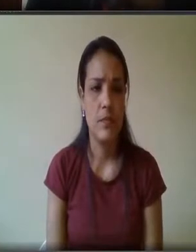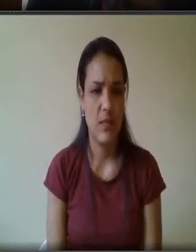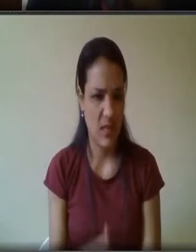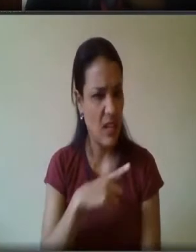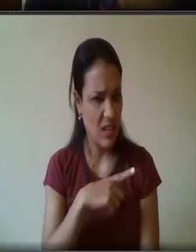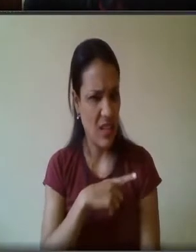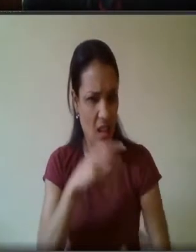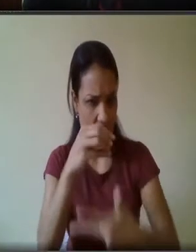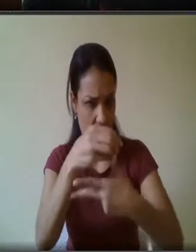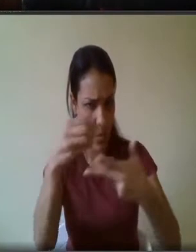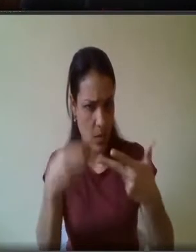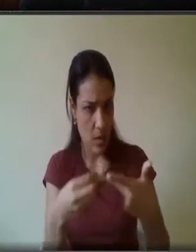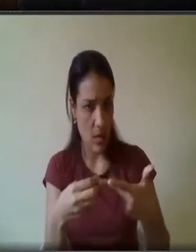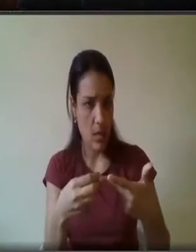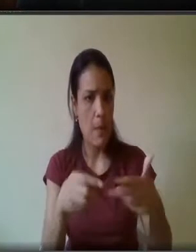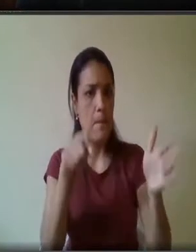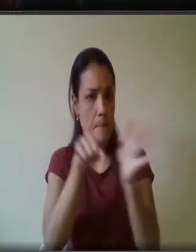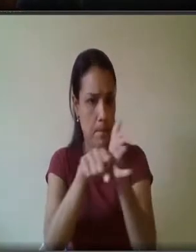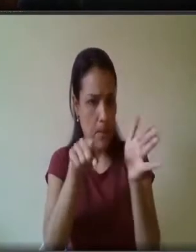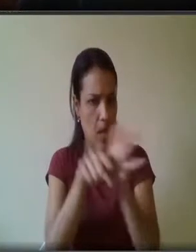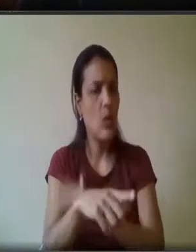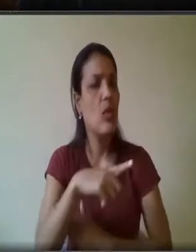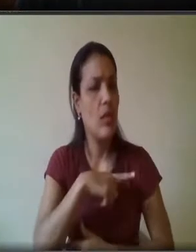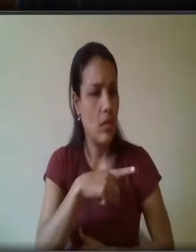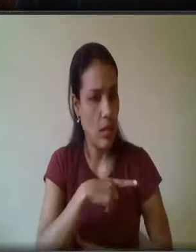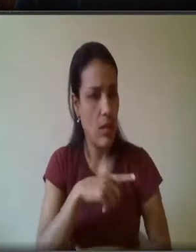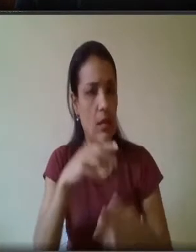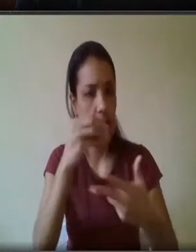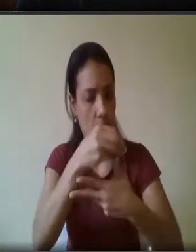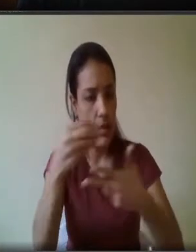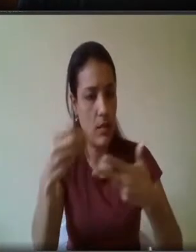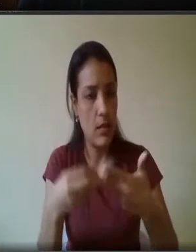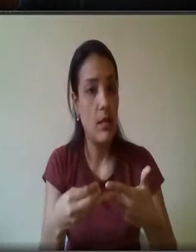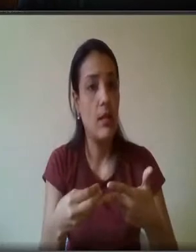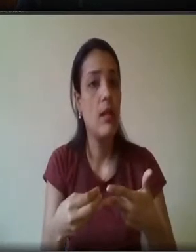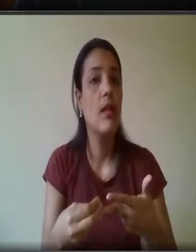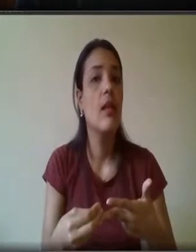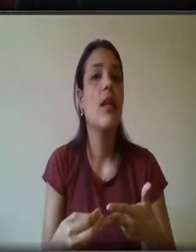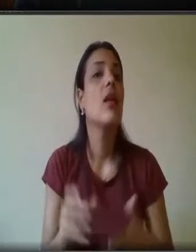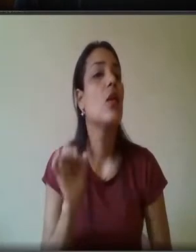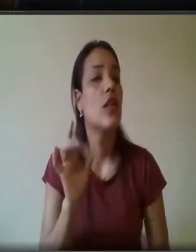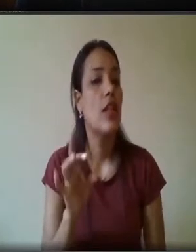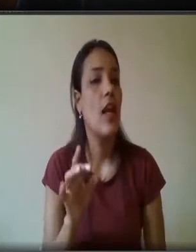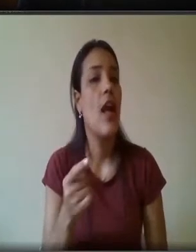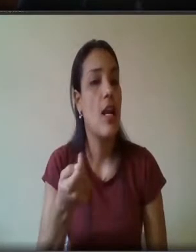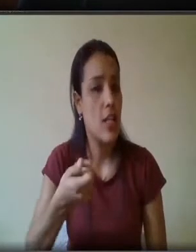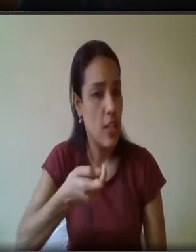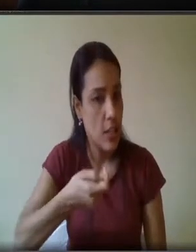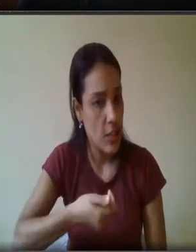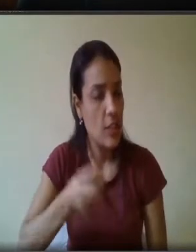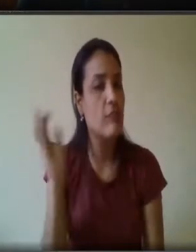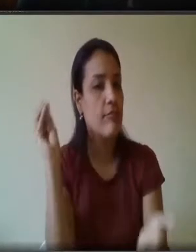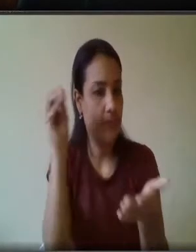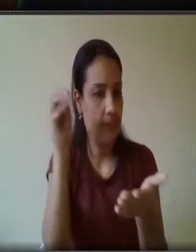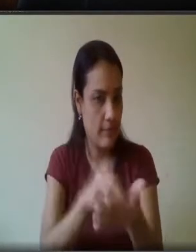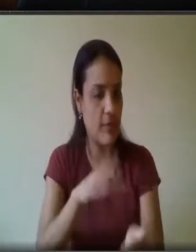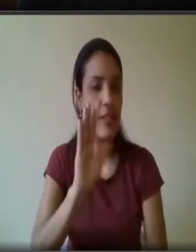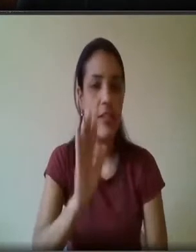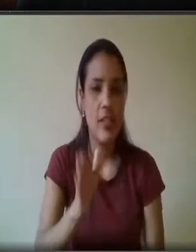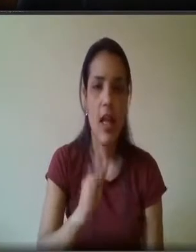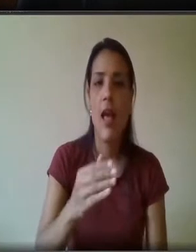Cai no Enem? E aí eu deixei aqui já a primeira dica para vocês, né? Enem de 2007, tá?